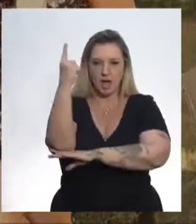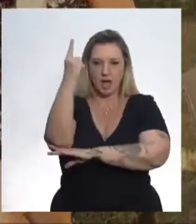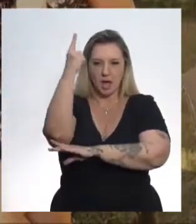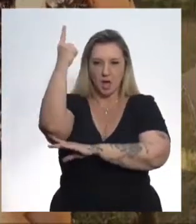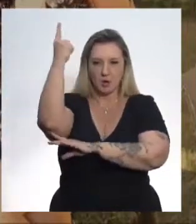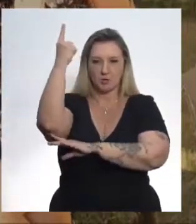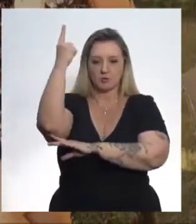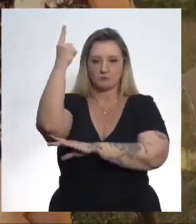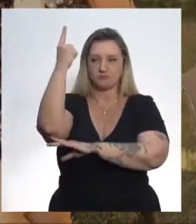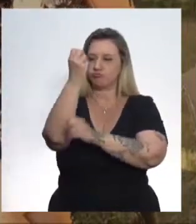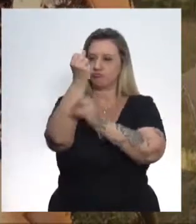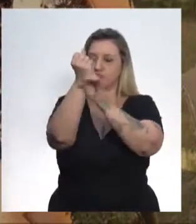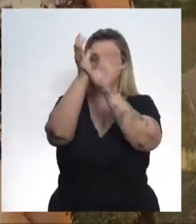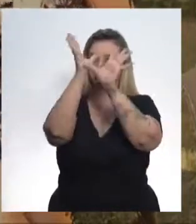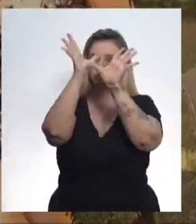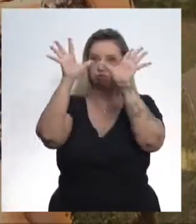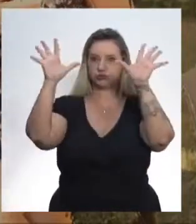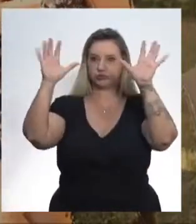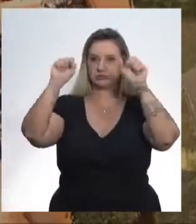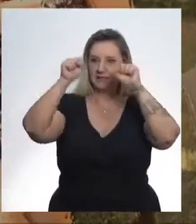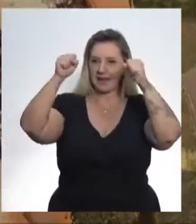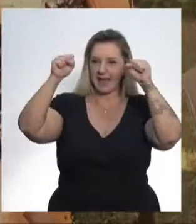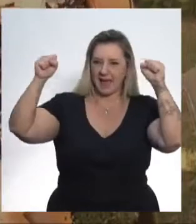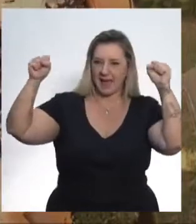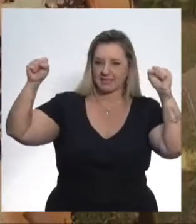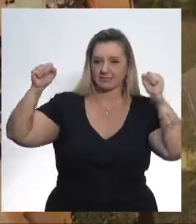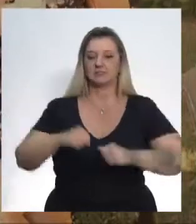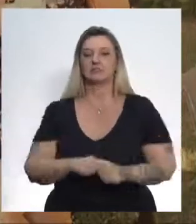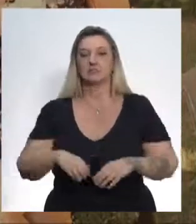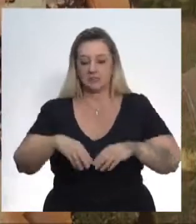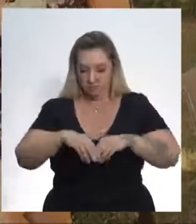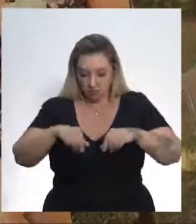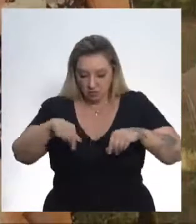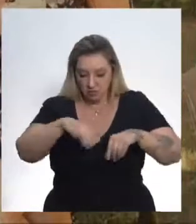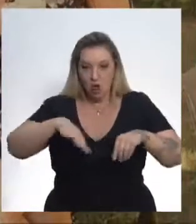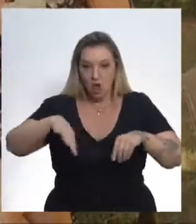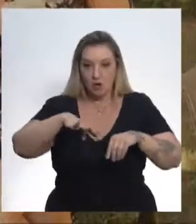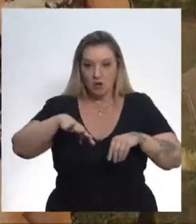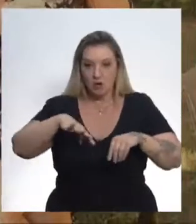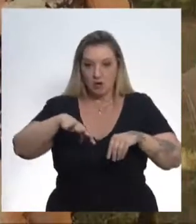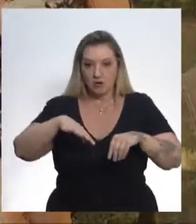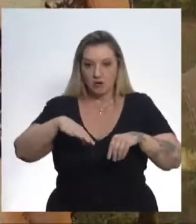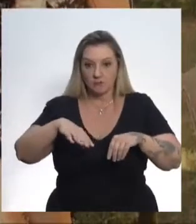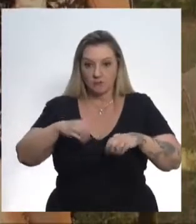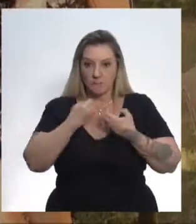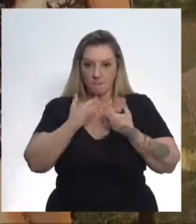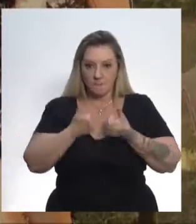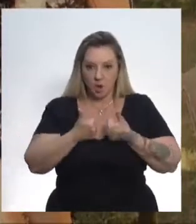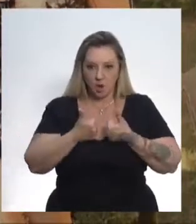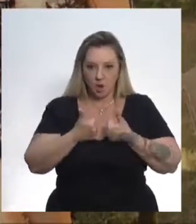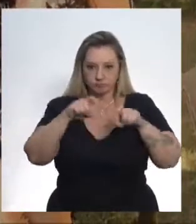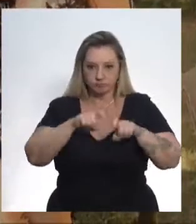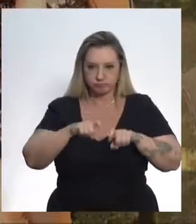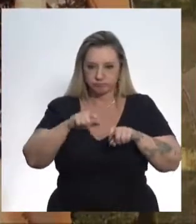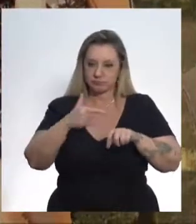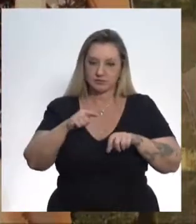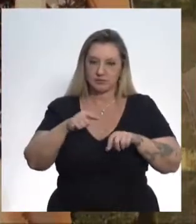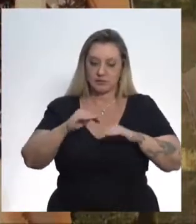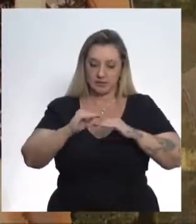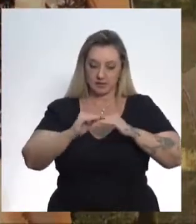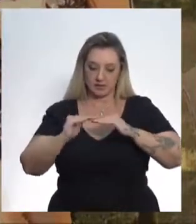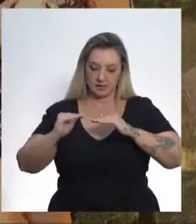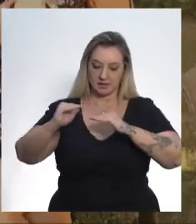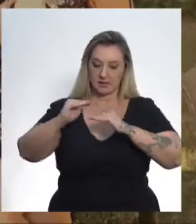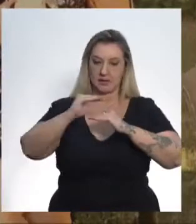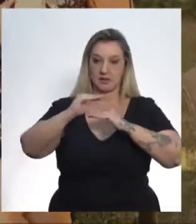com copas e folhas largas. O solo desse bioma não é muito fértil, mas sobre ele há uma camada